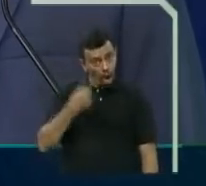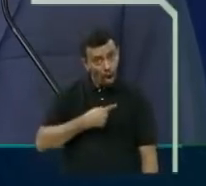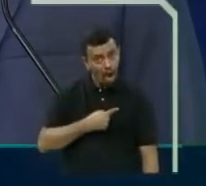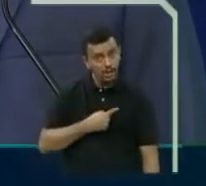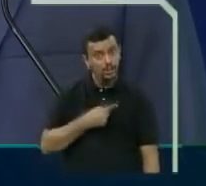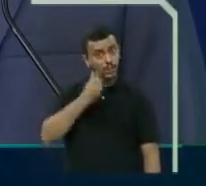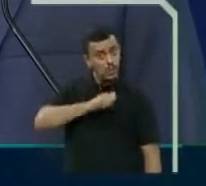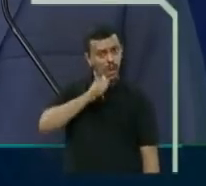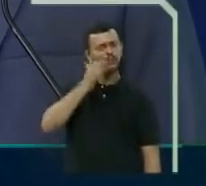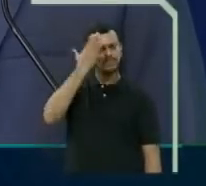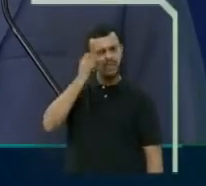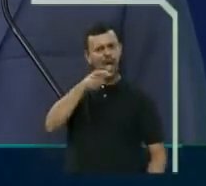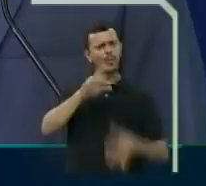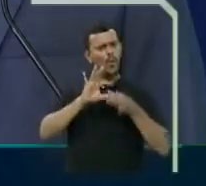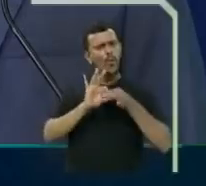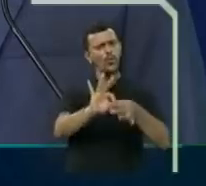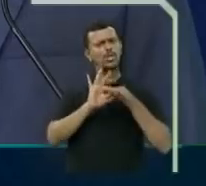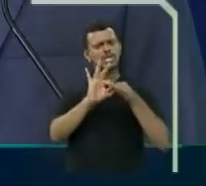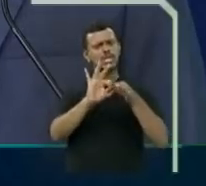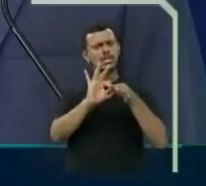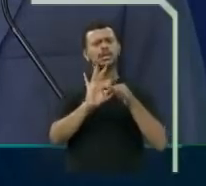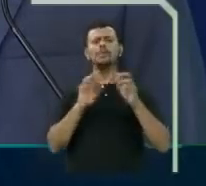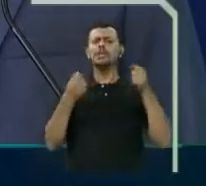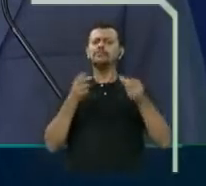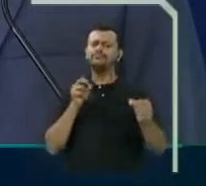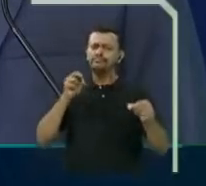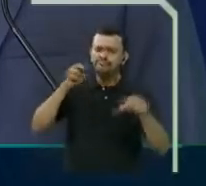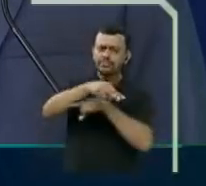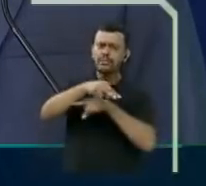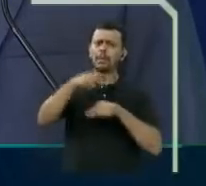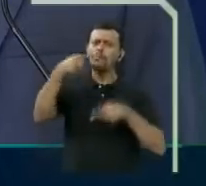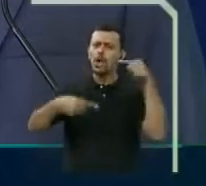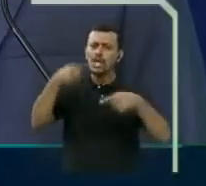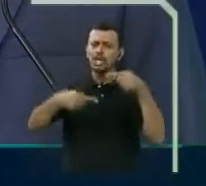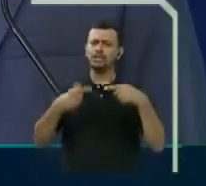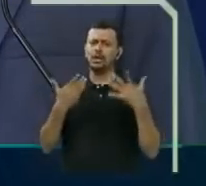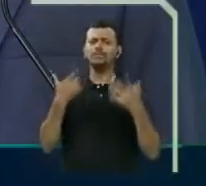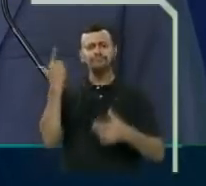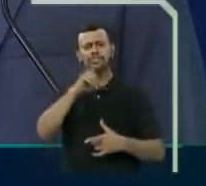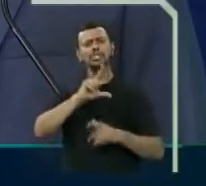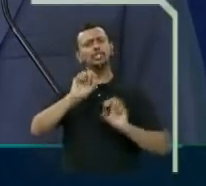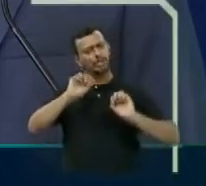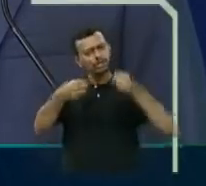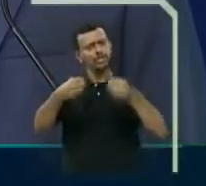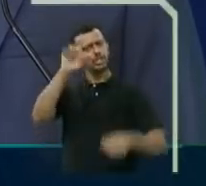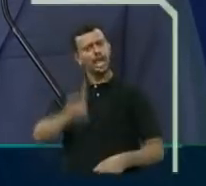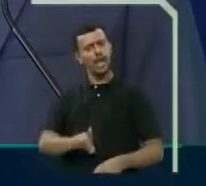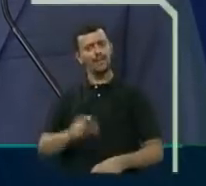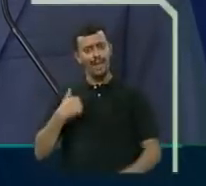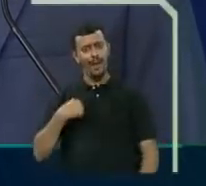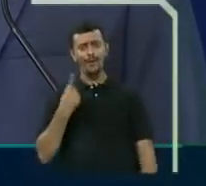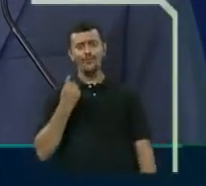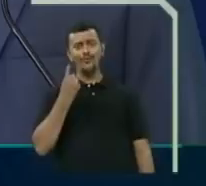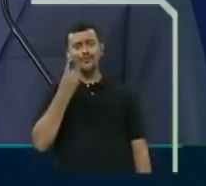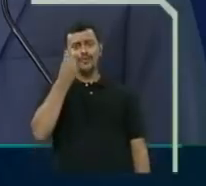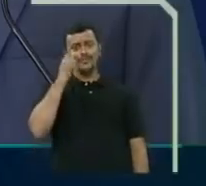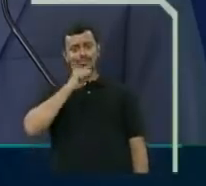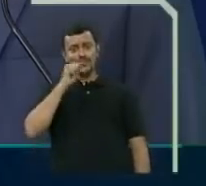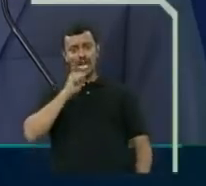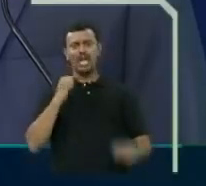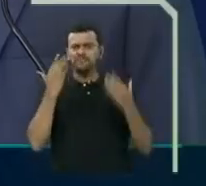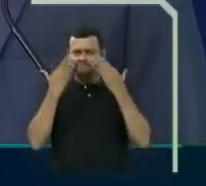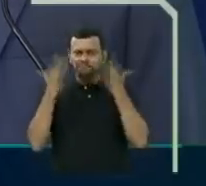unir e ocupar a política para conquistar direitos. Eu, como única candidata mulher nessa eleição, eu vou